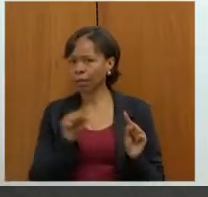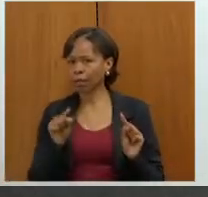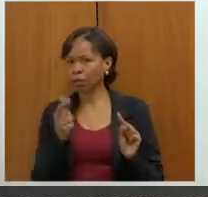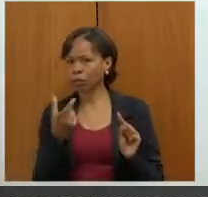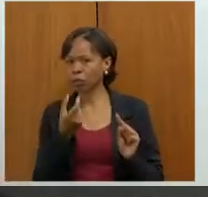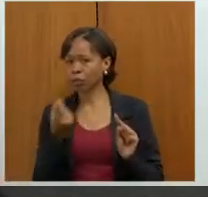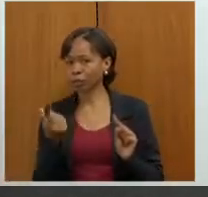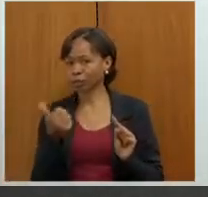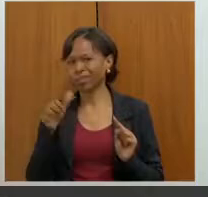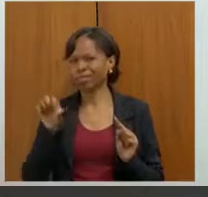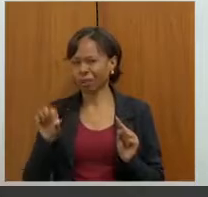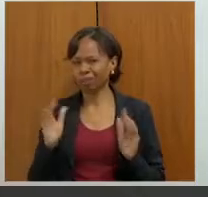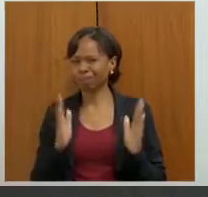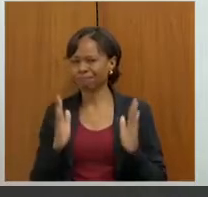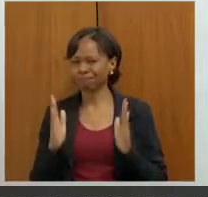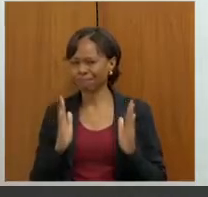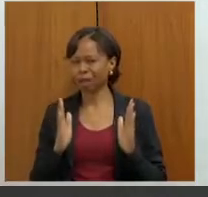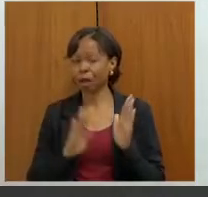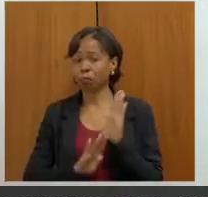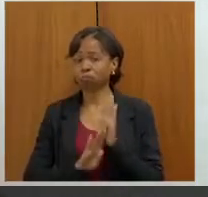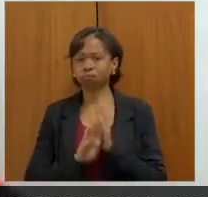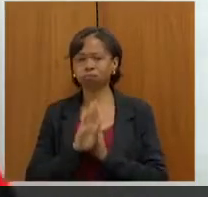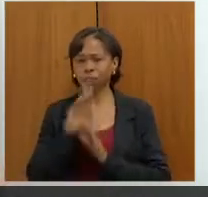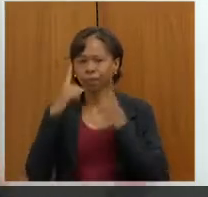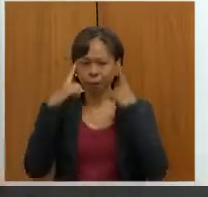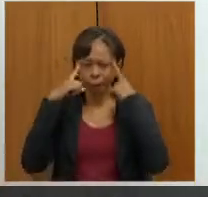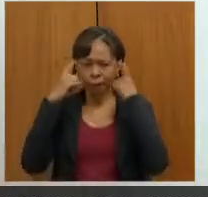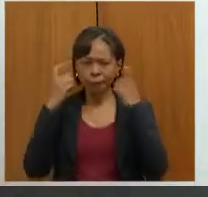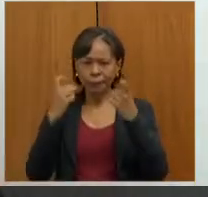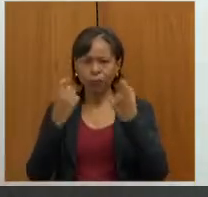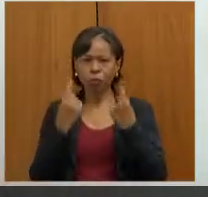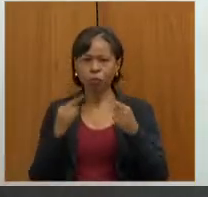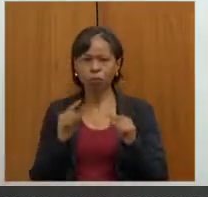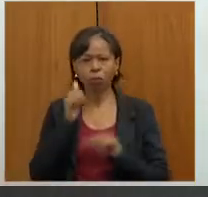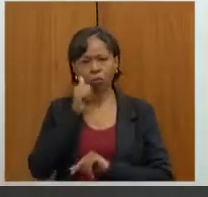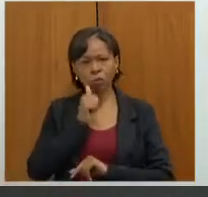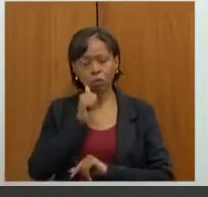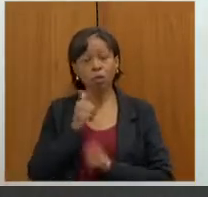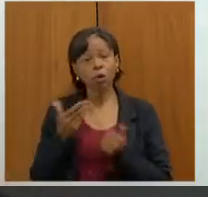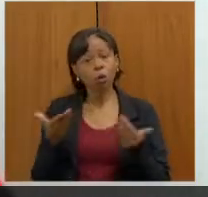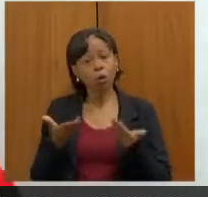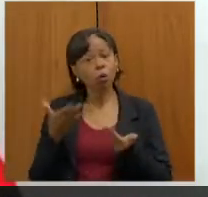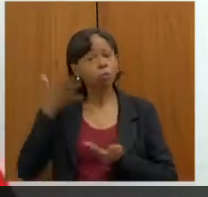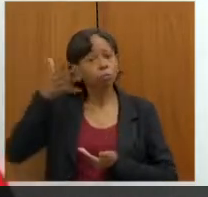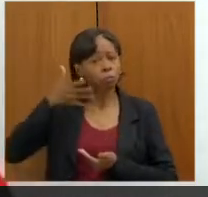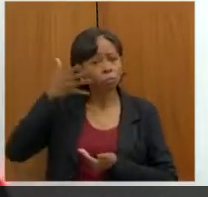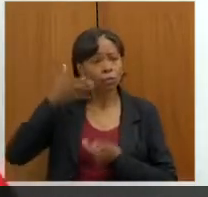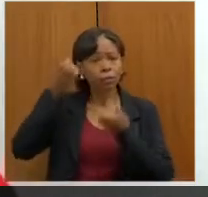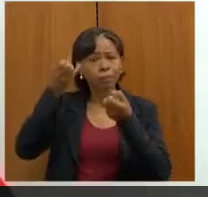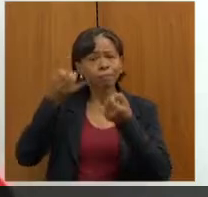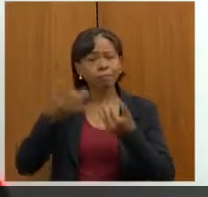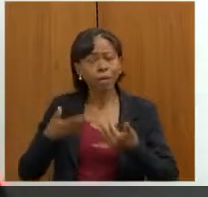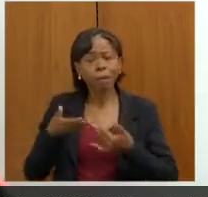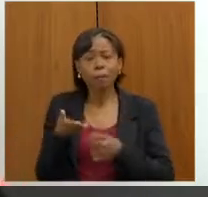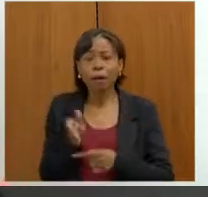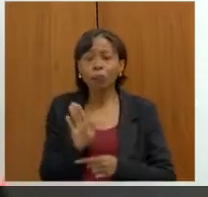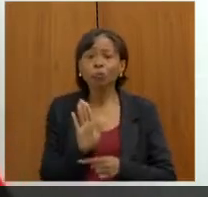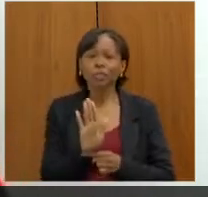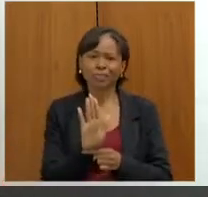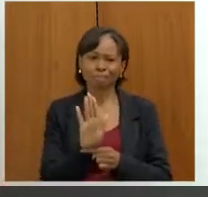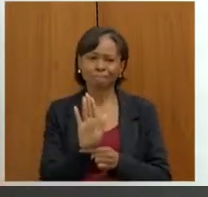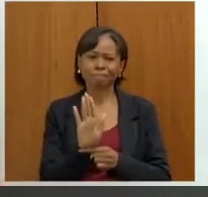dia né Para que hoje a gente possa ouvir as várias contribuições que atingiram para inclusive nos ajudar também quando